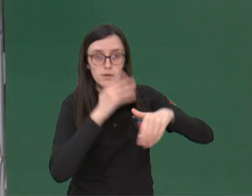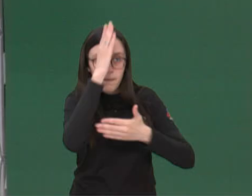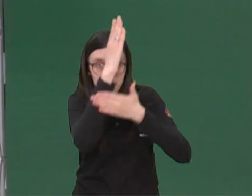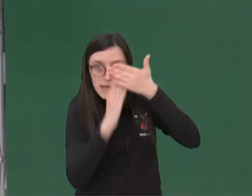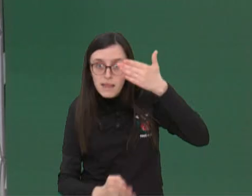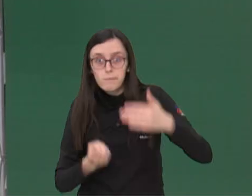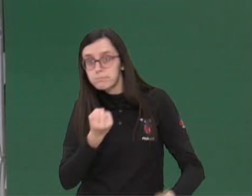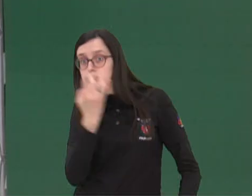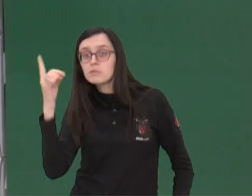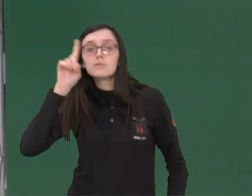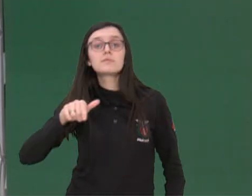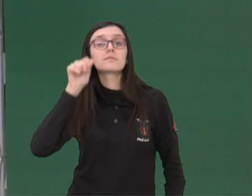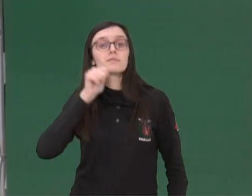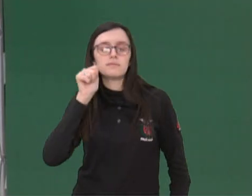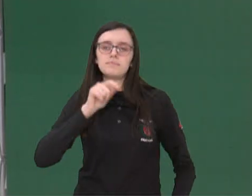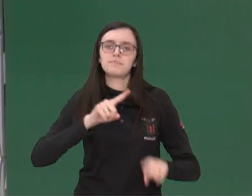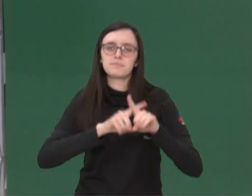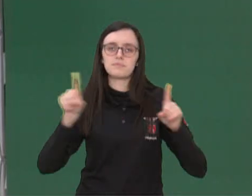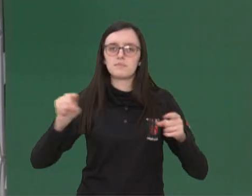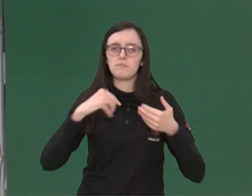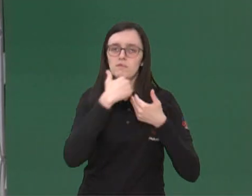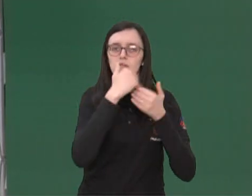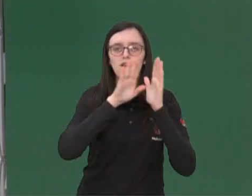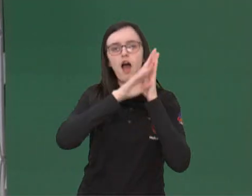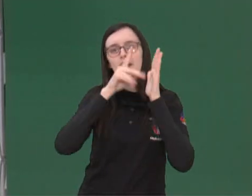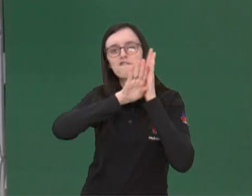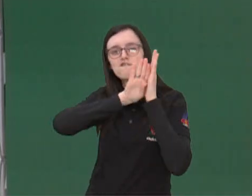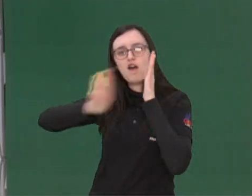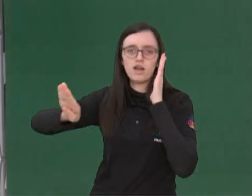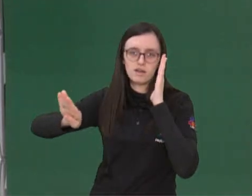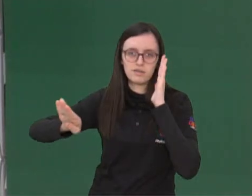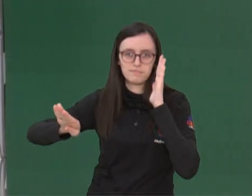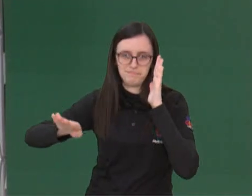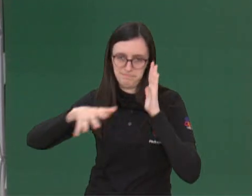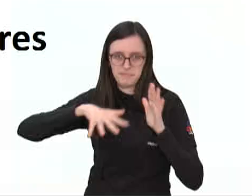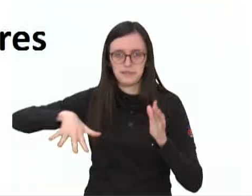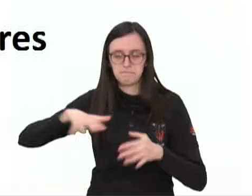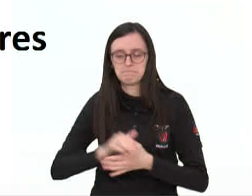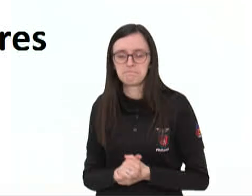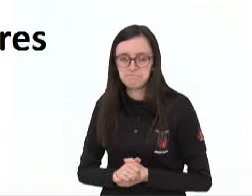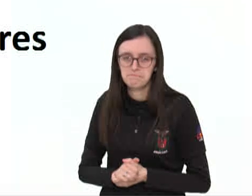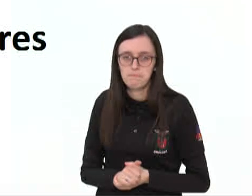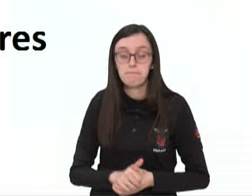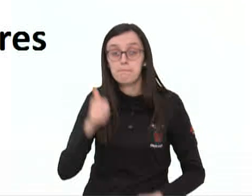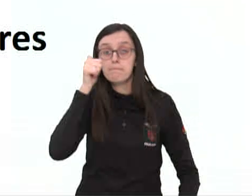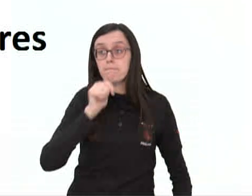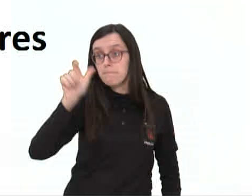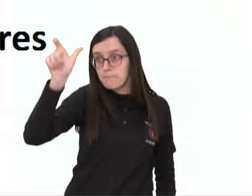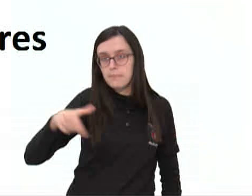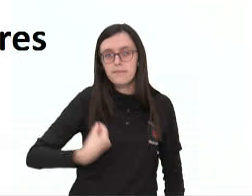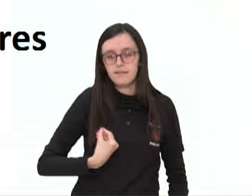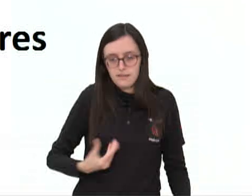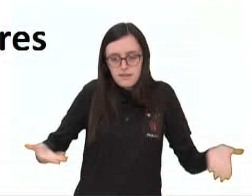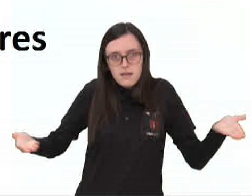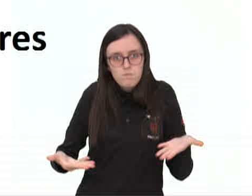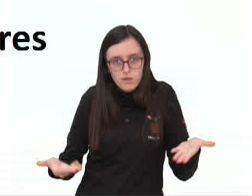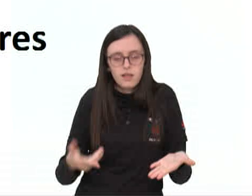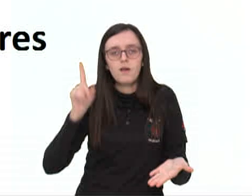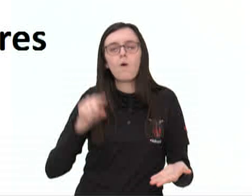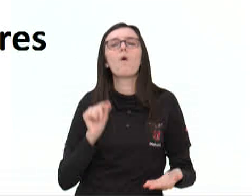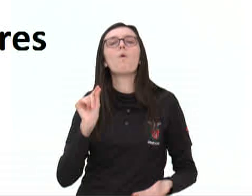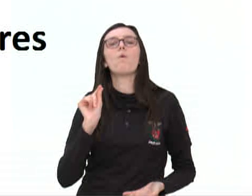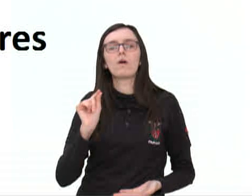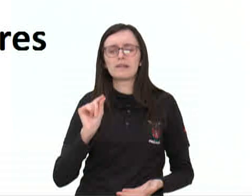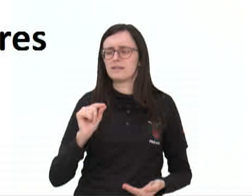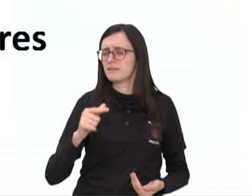parte da história, as mulheres estiveram fora dessa política. A mulher da sociedade moderna